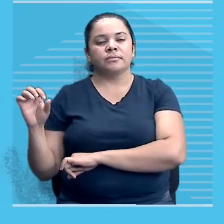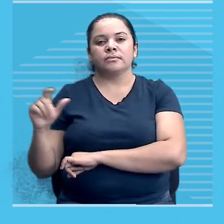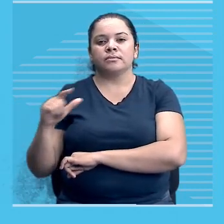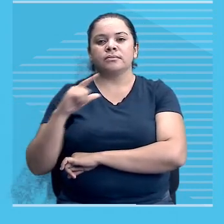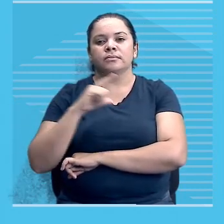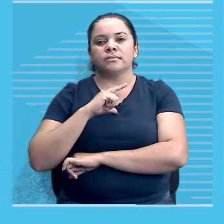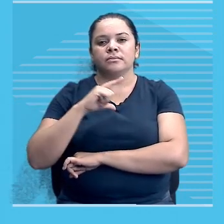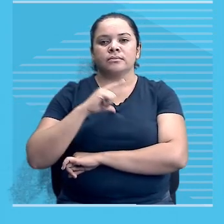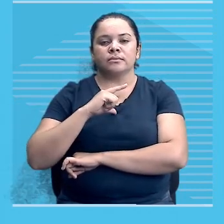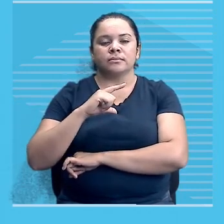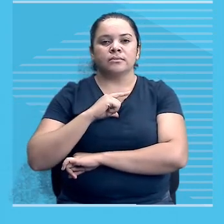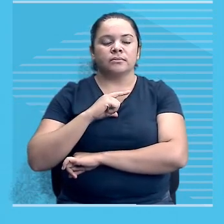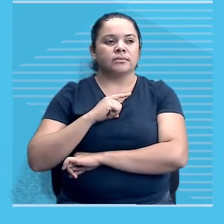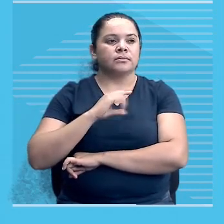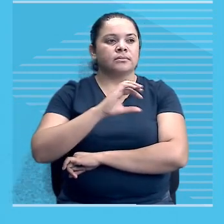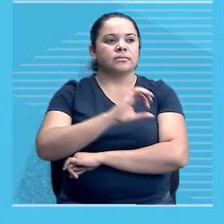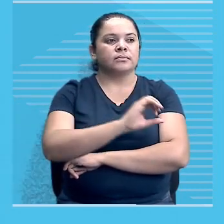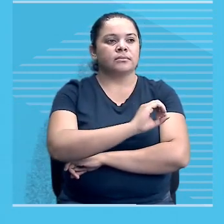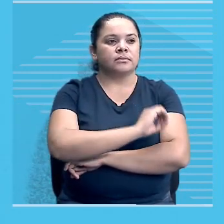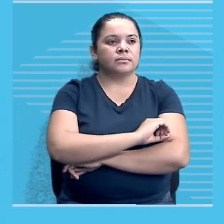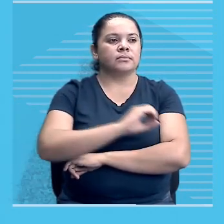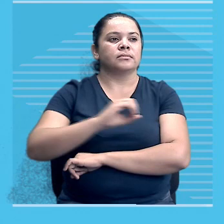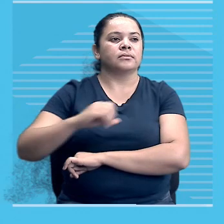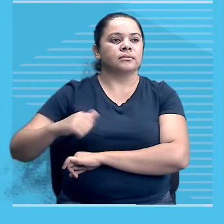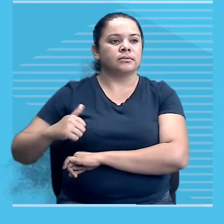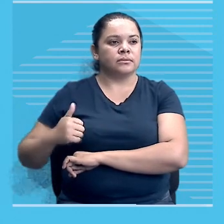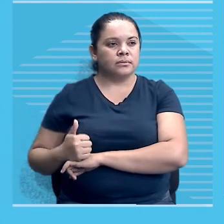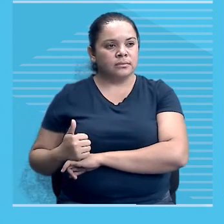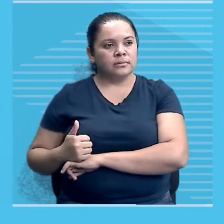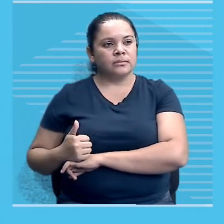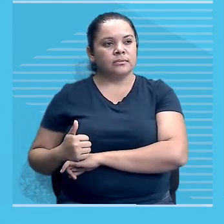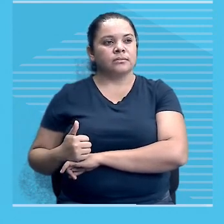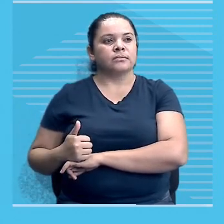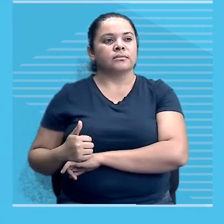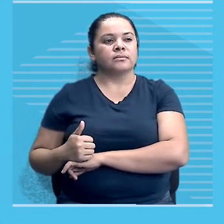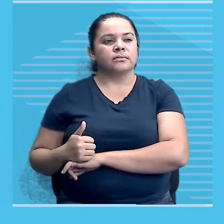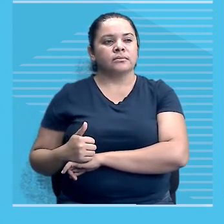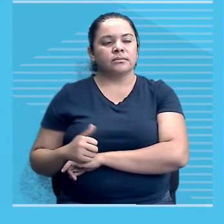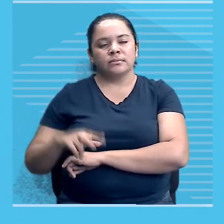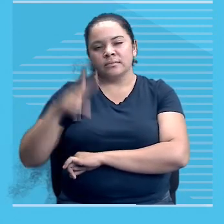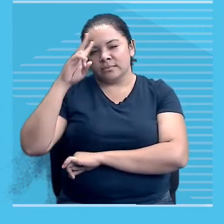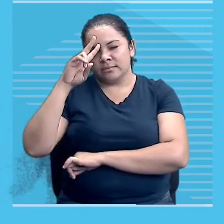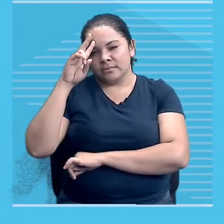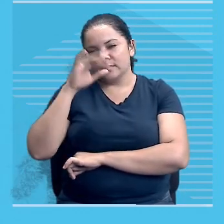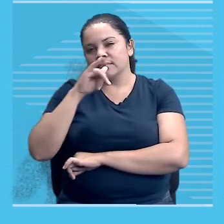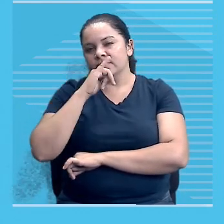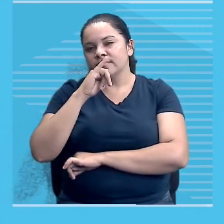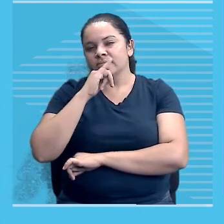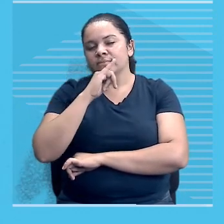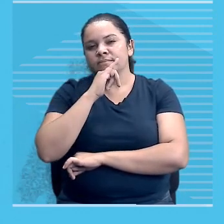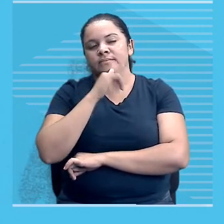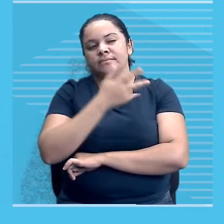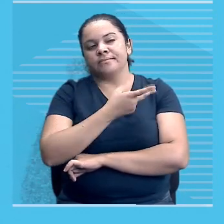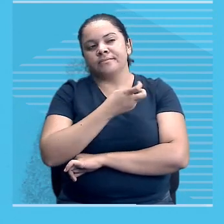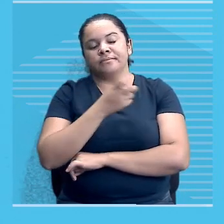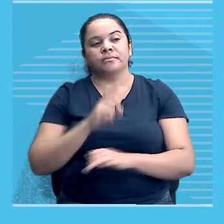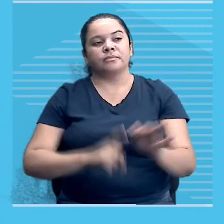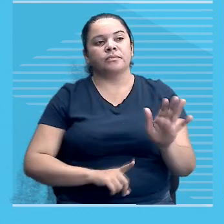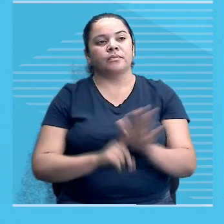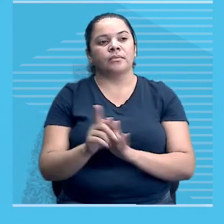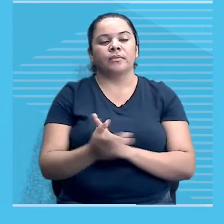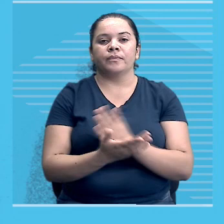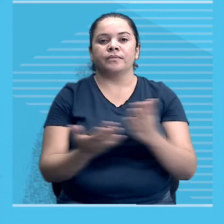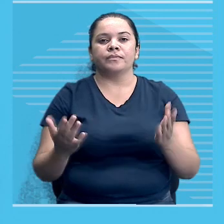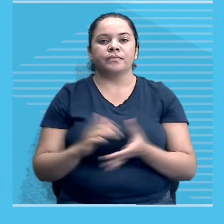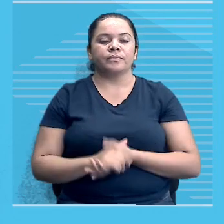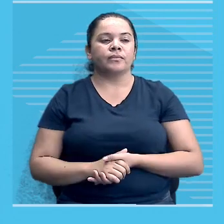gente identificou um X aqui né ó um Y aqui do lado Aí eu perguntei para vocês onde é